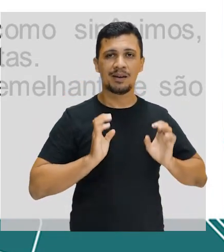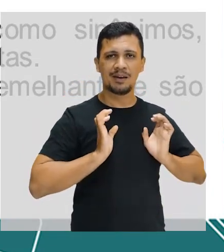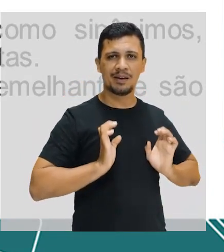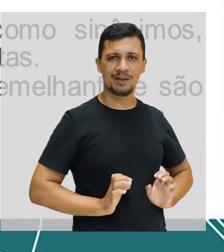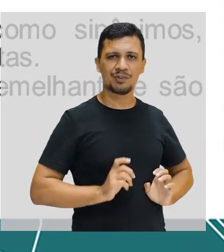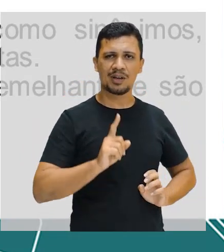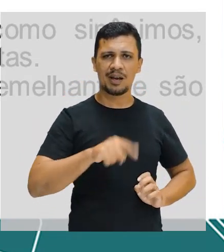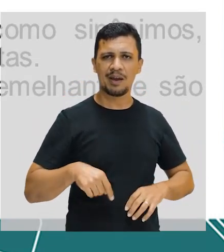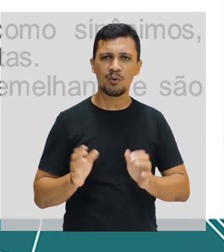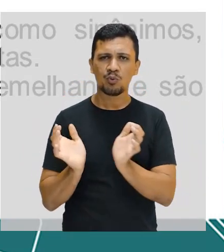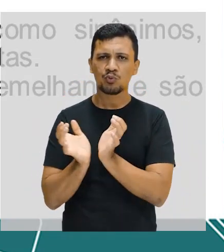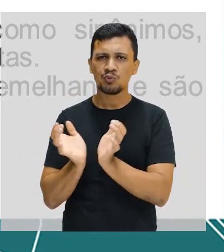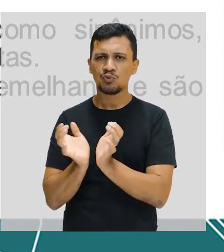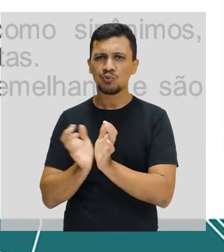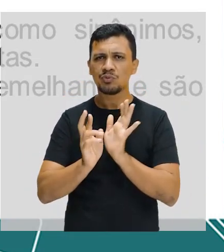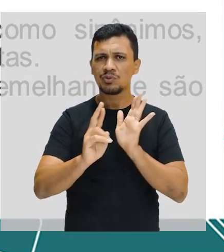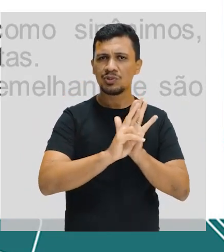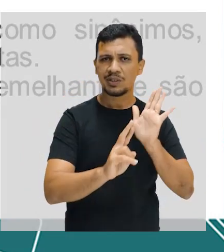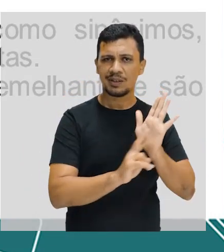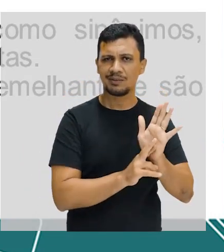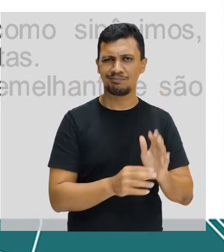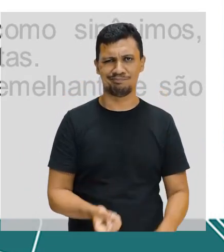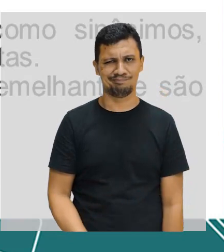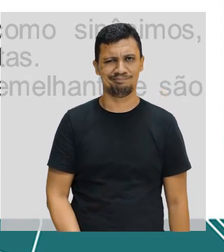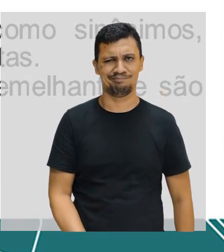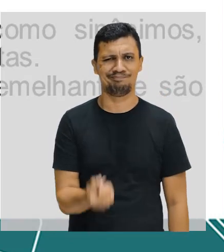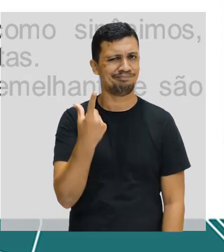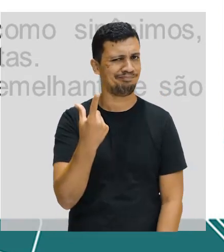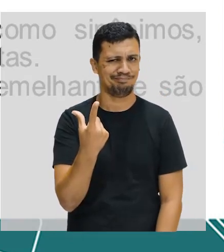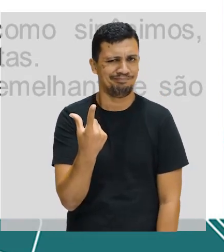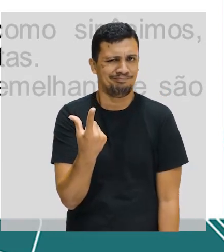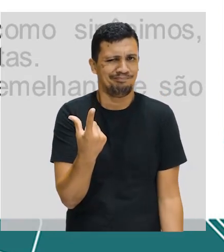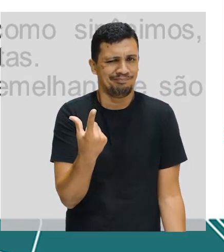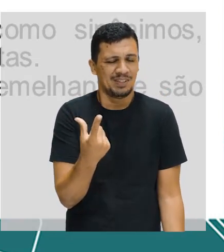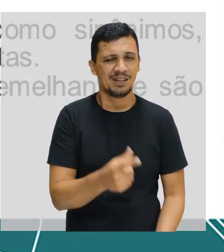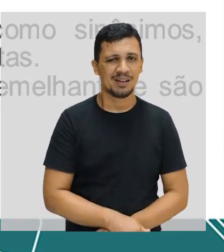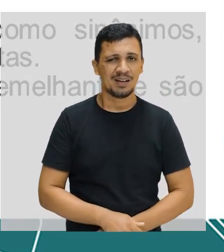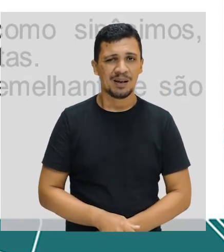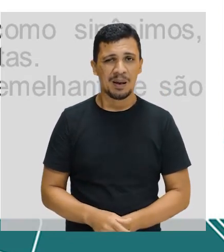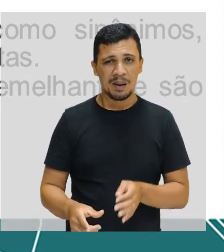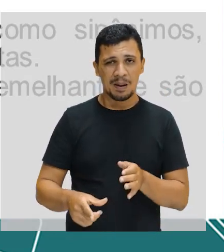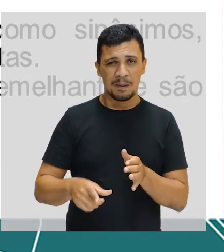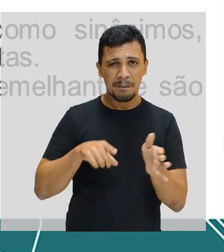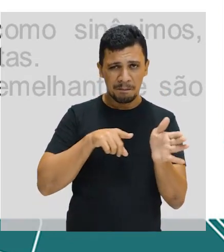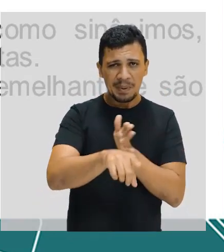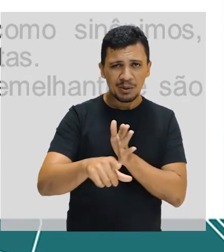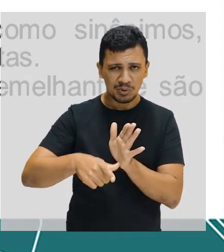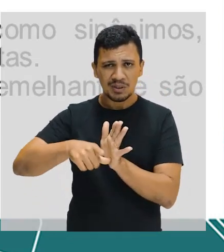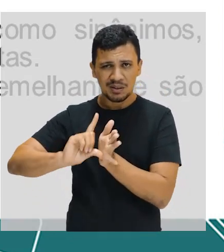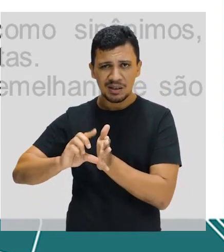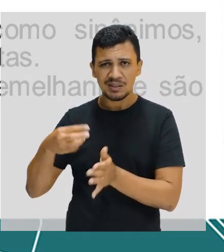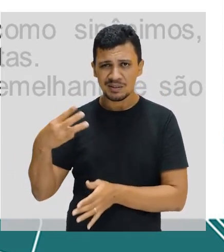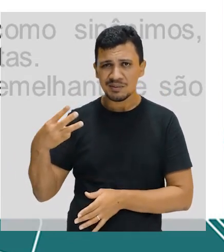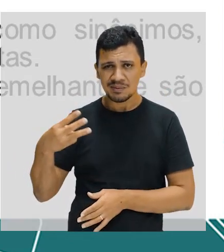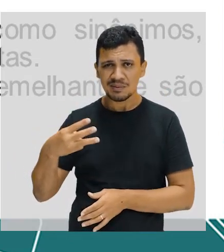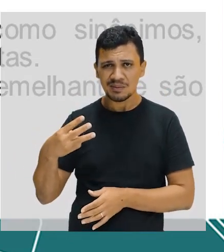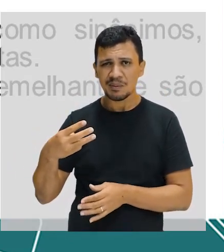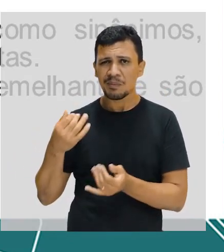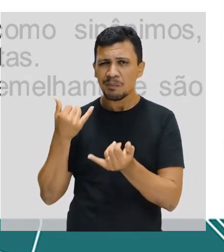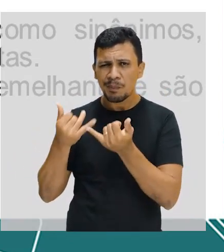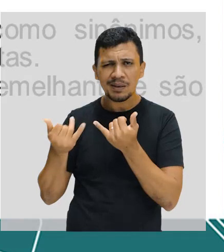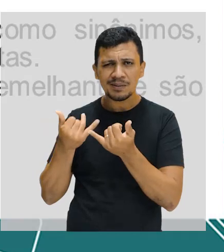já começou esquisito. Olha aqui, ó. Nós acabamos de aprender na outra questão, elas são até muito parecidas,